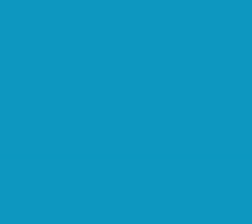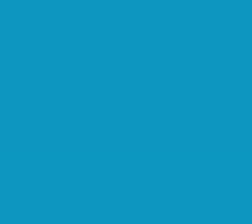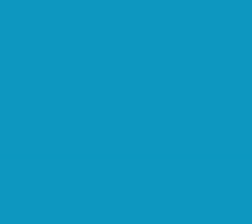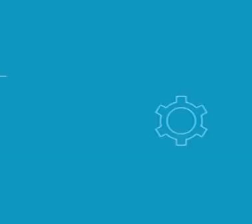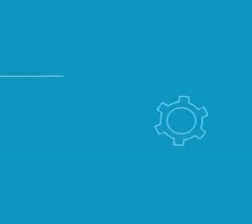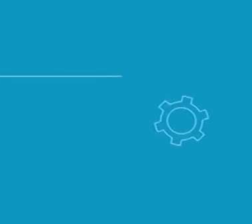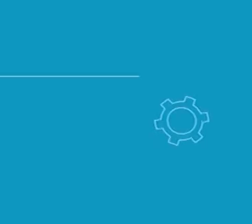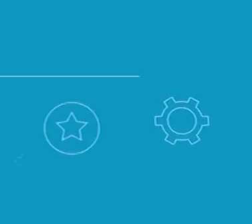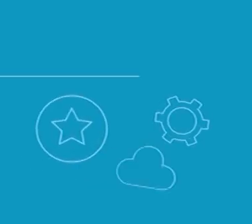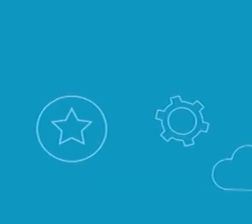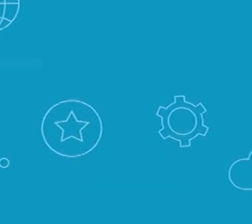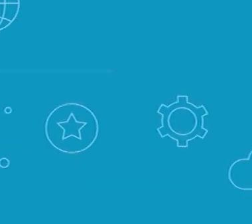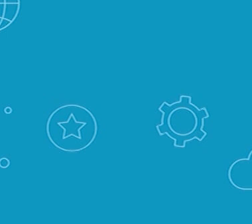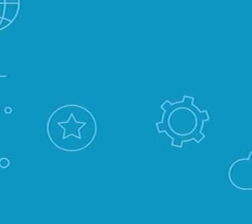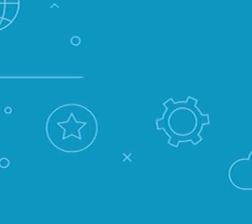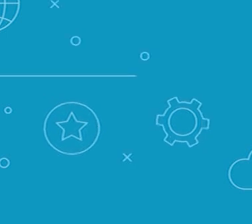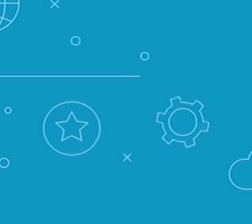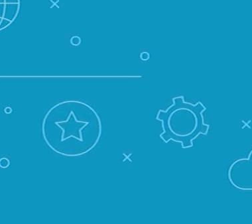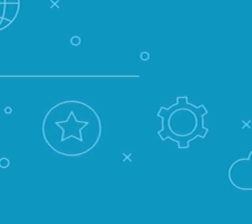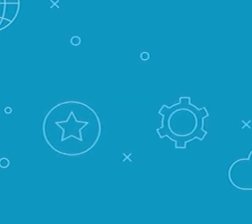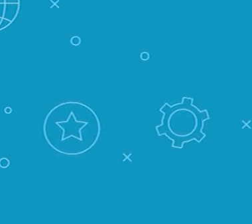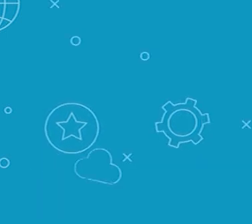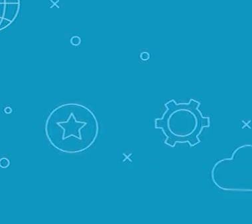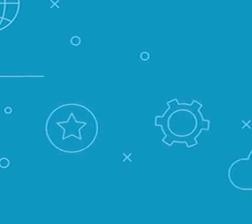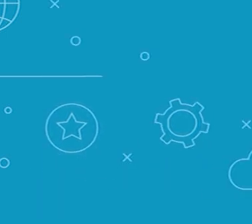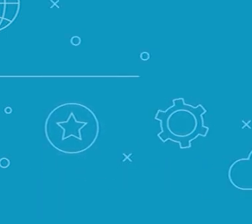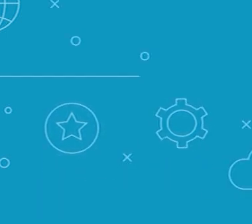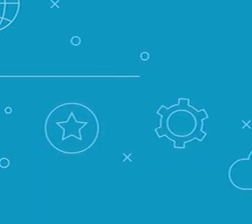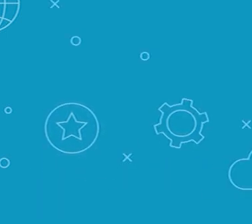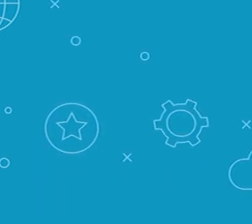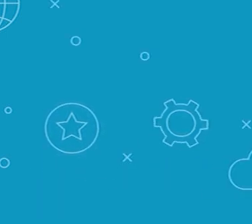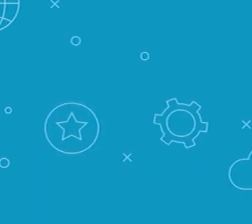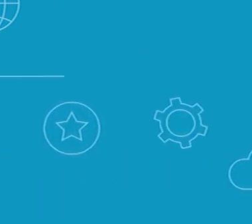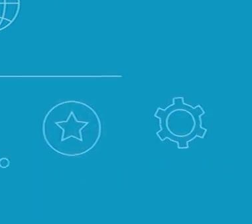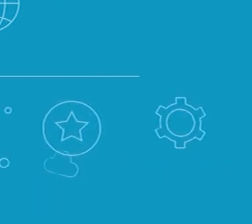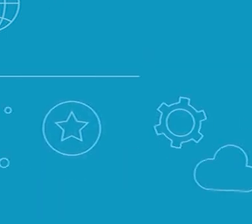quem comeu se arregalou-se. Então, o que a gente viu nessa aula? Classificação de sistema linear, sistema impossível. E o